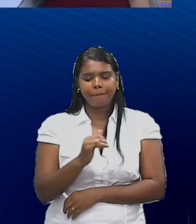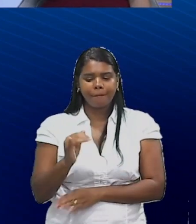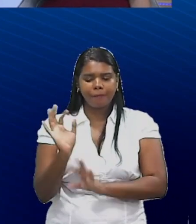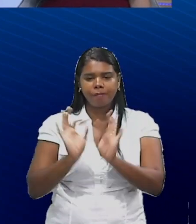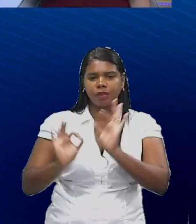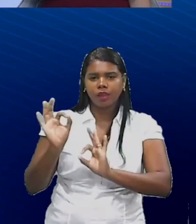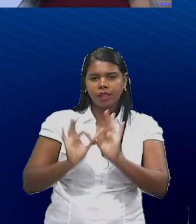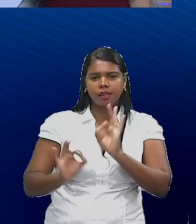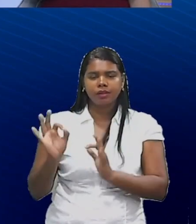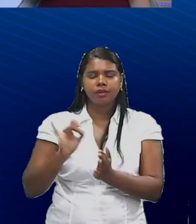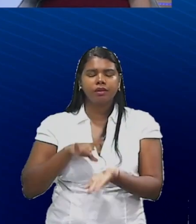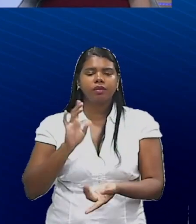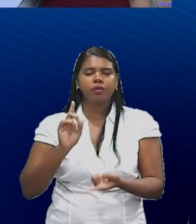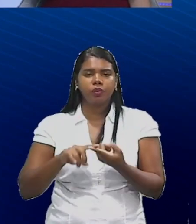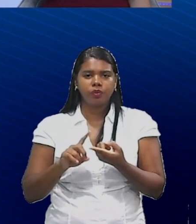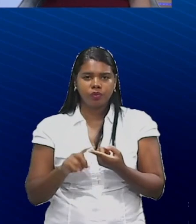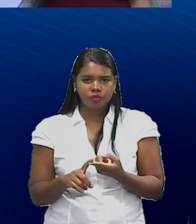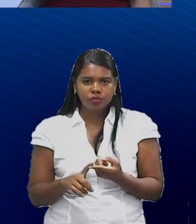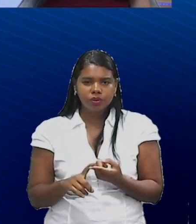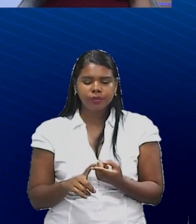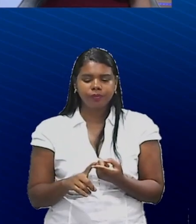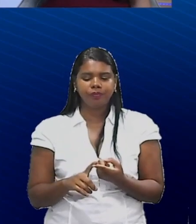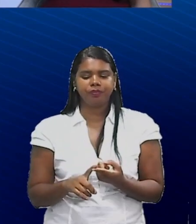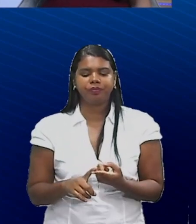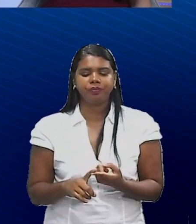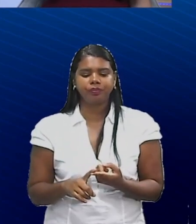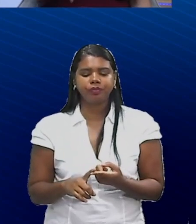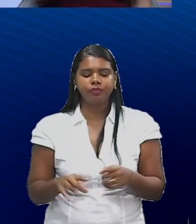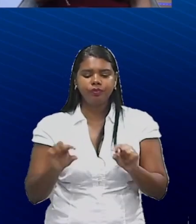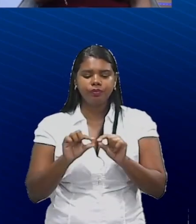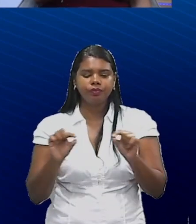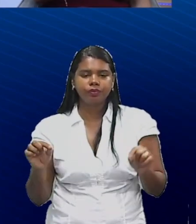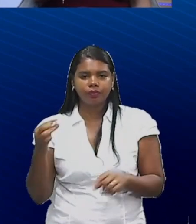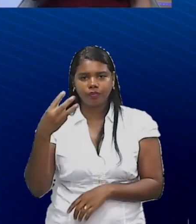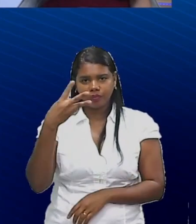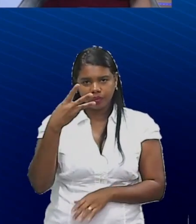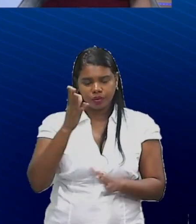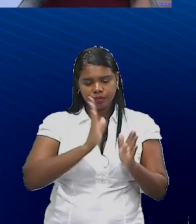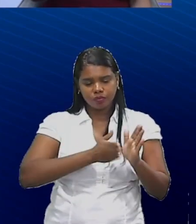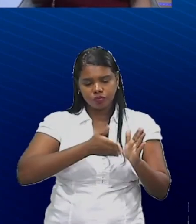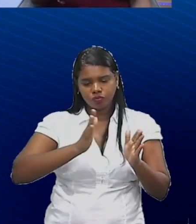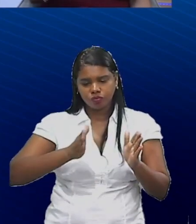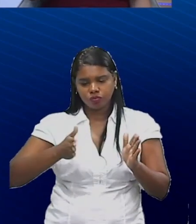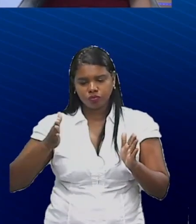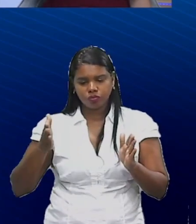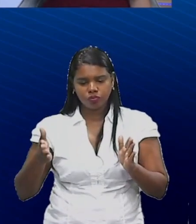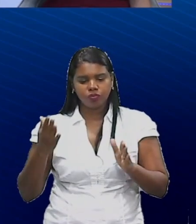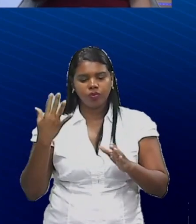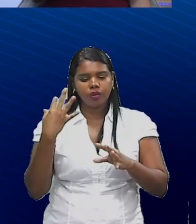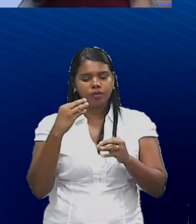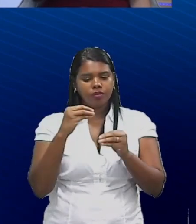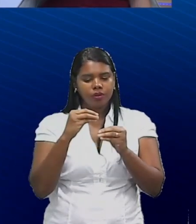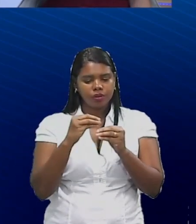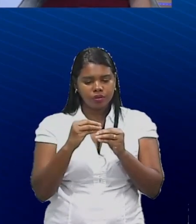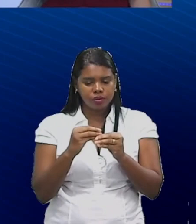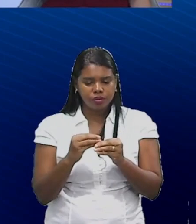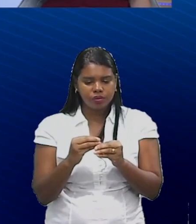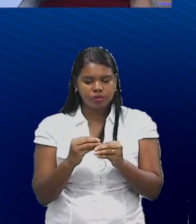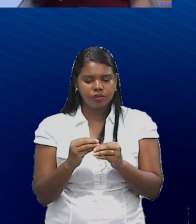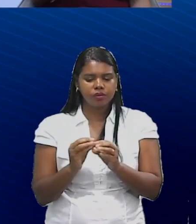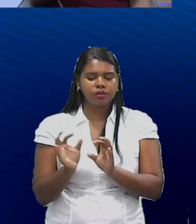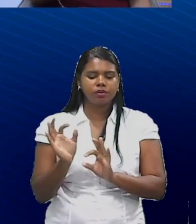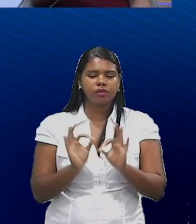né, de monitoramento e medição em 3 etapas: implementação, operação